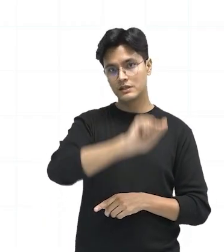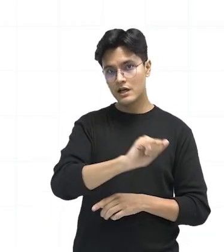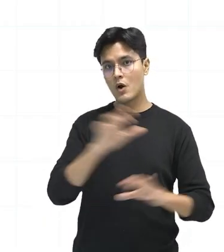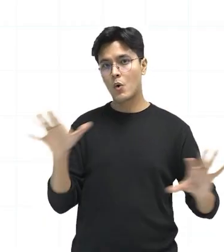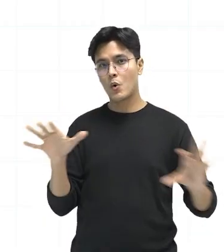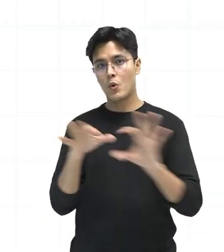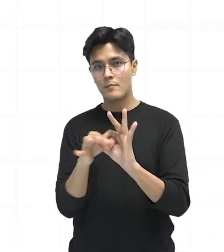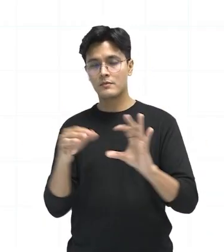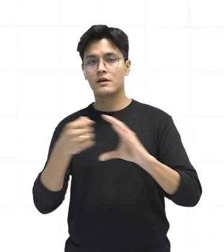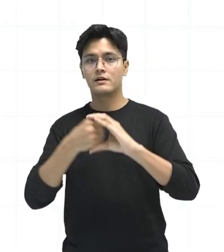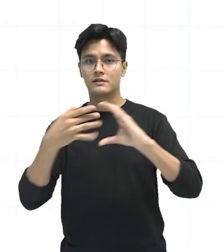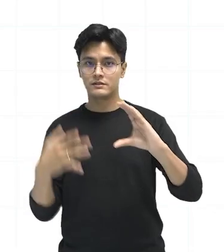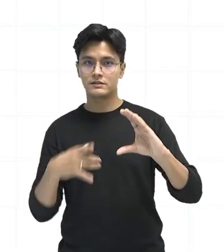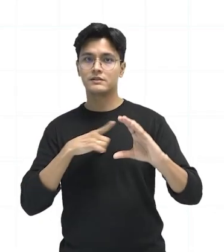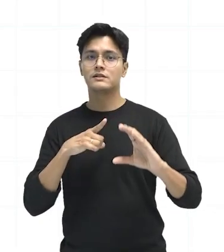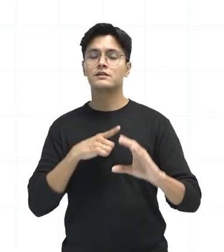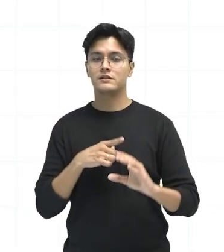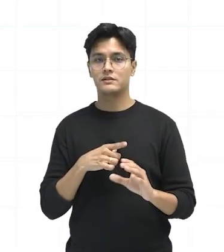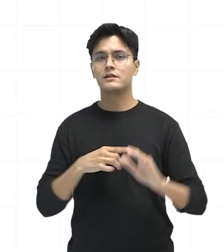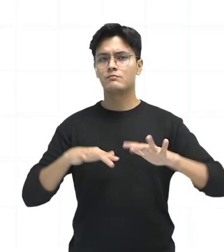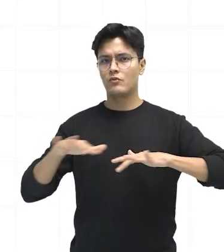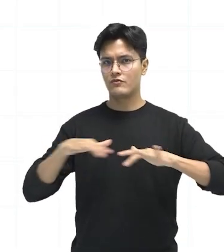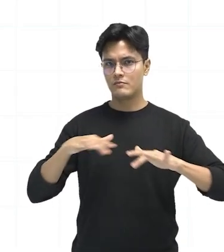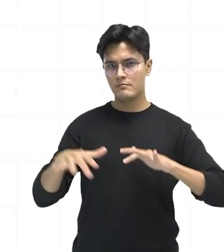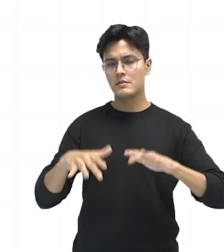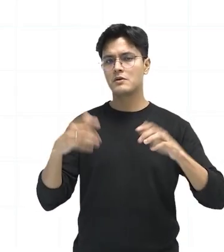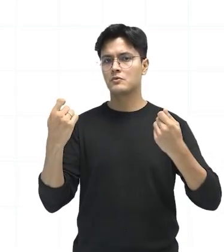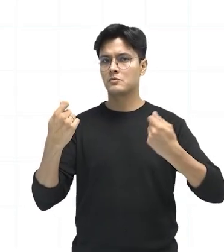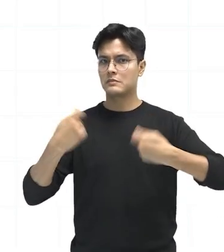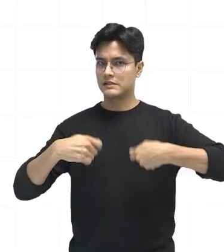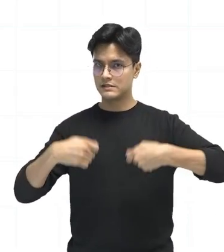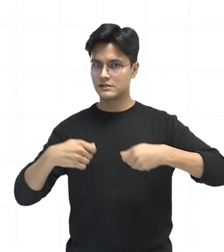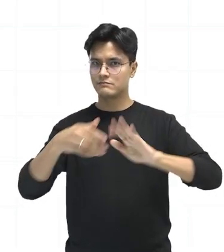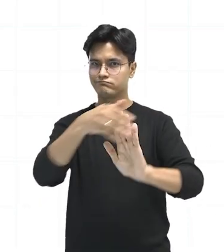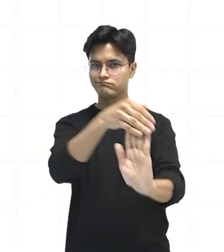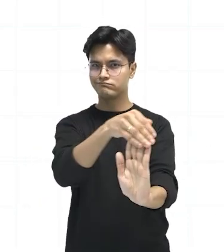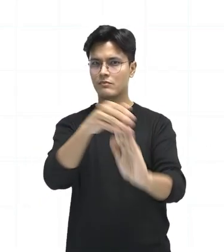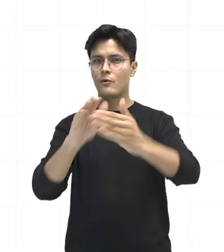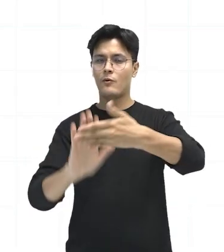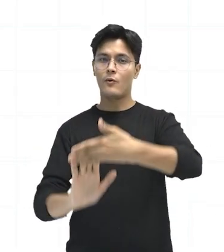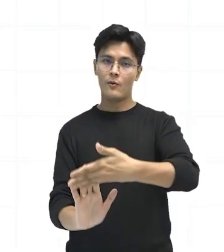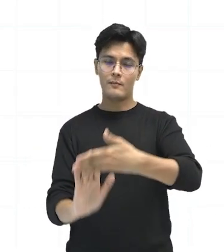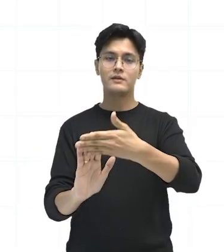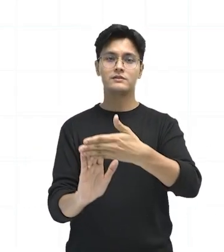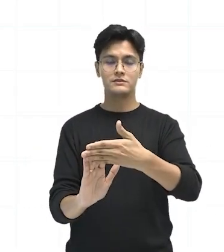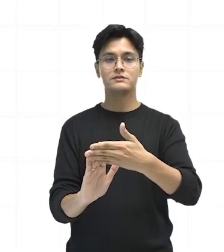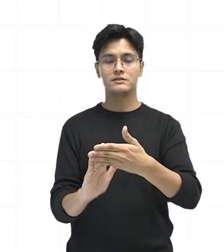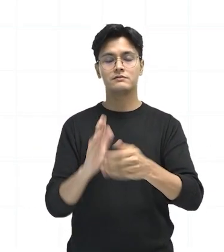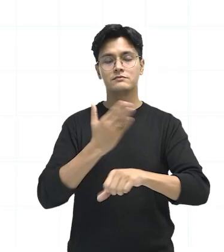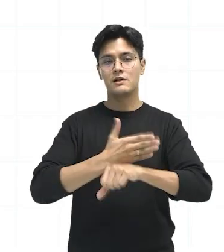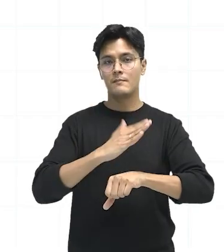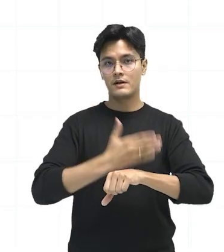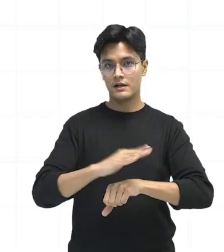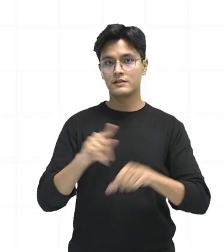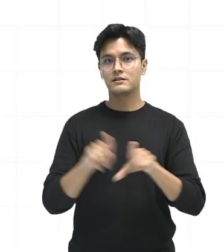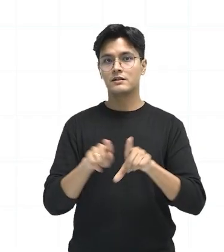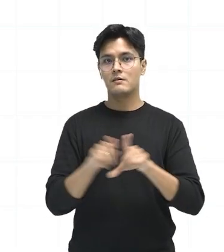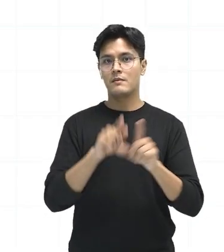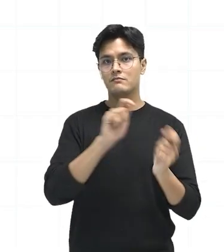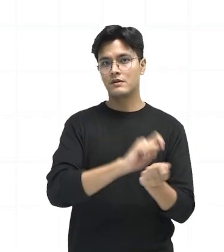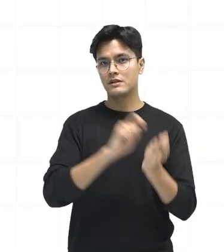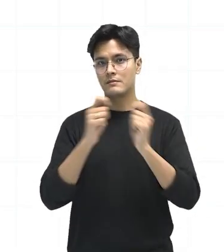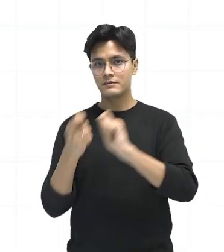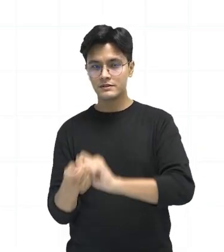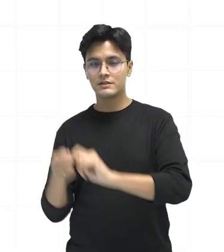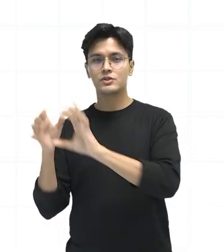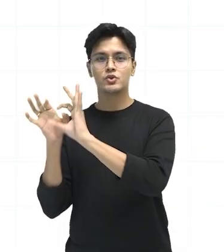movimentos de flexibilidade na prática e adaptação a diferentes contextos. Ela enfatiza